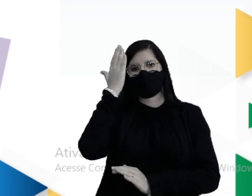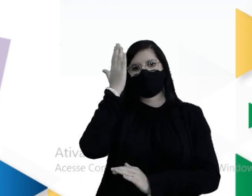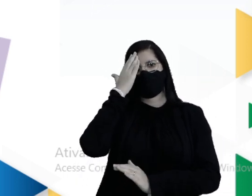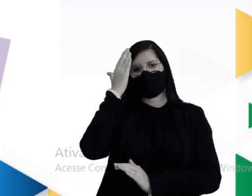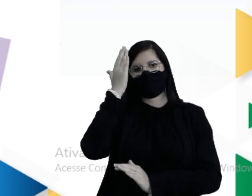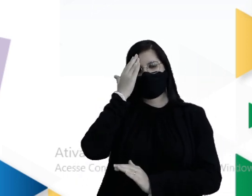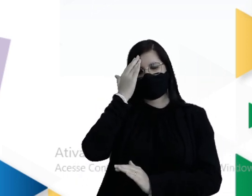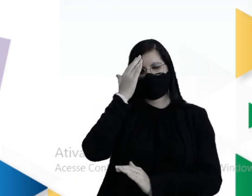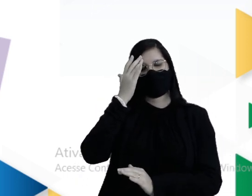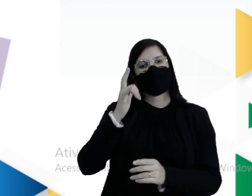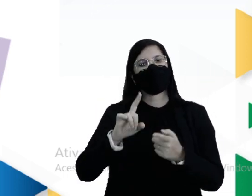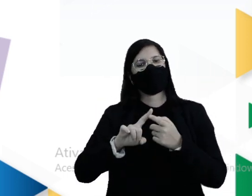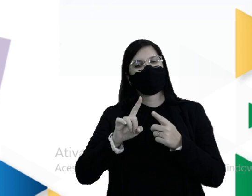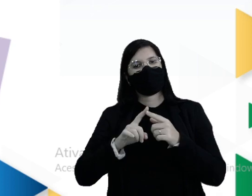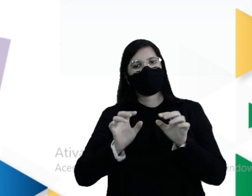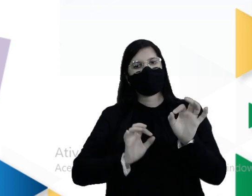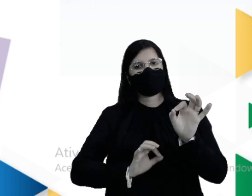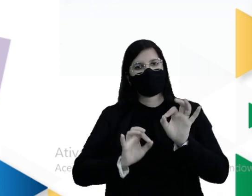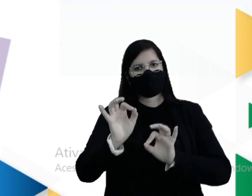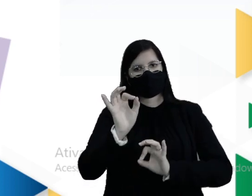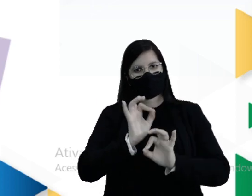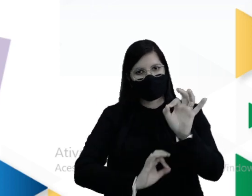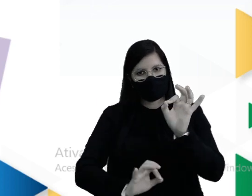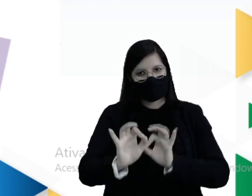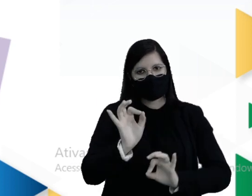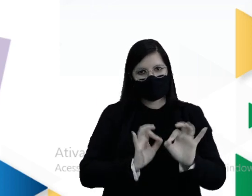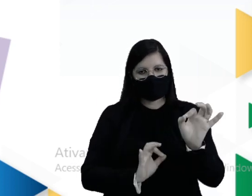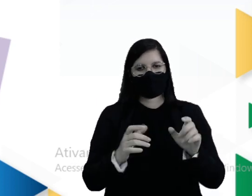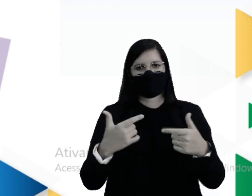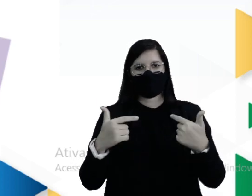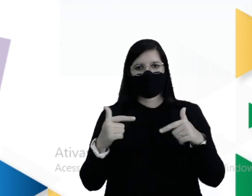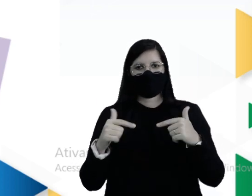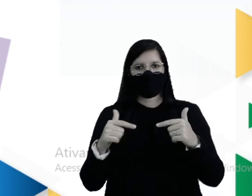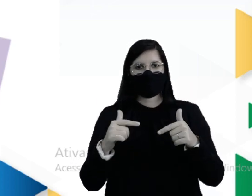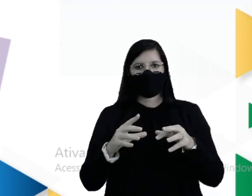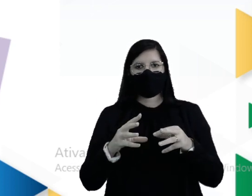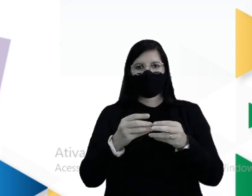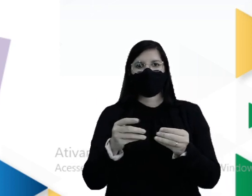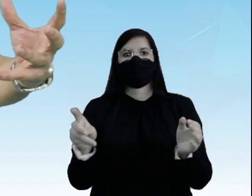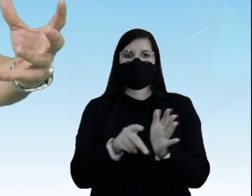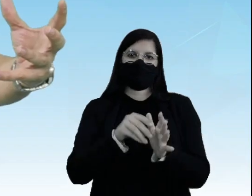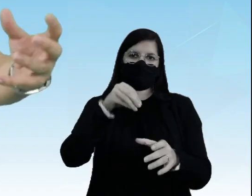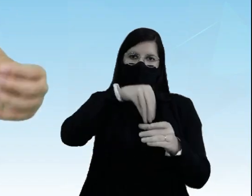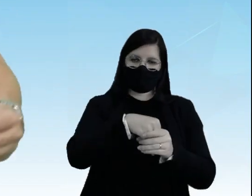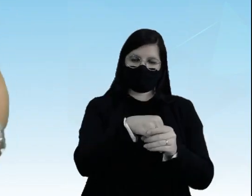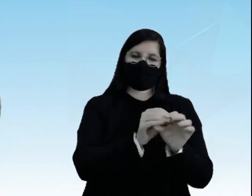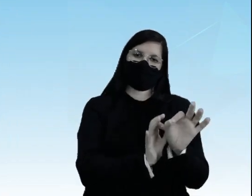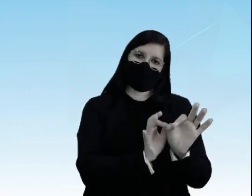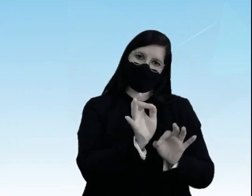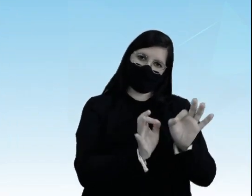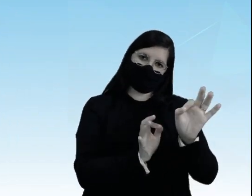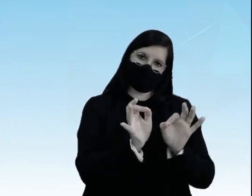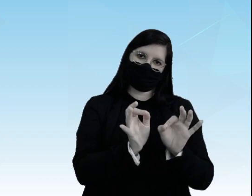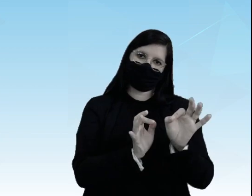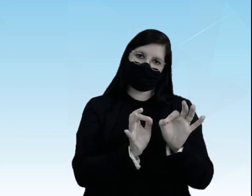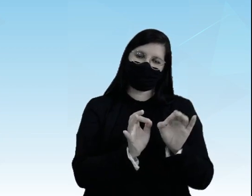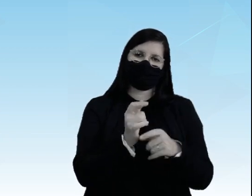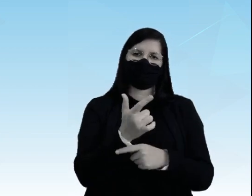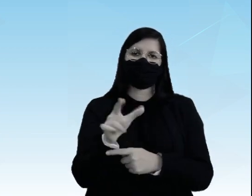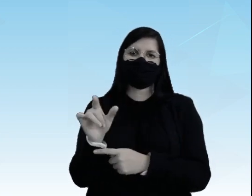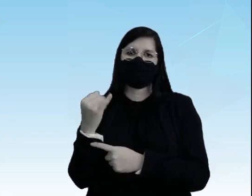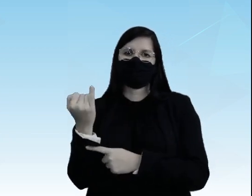Entendimento e organizar o trabalho. Isso aí, tudo isso faz parte do planejamento. Outra questão